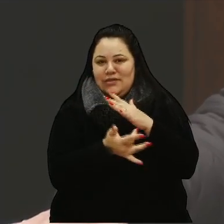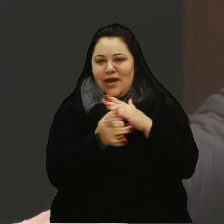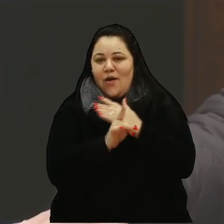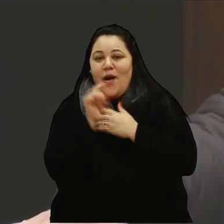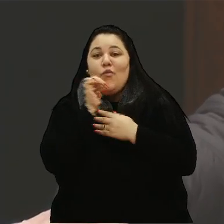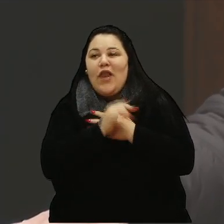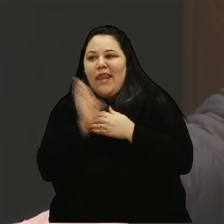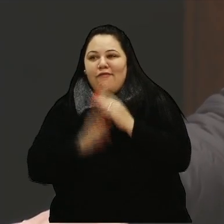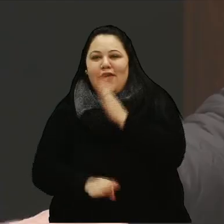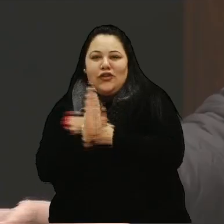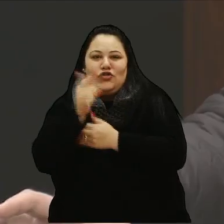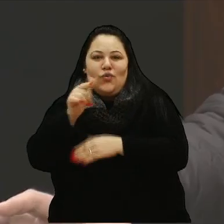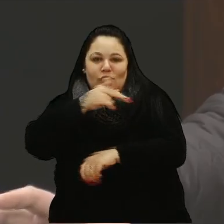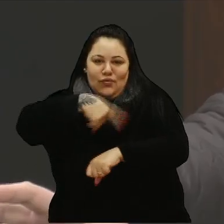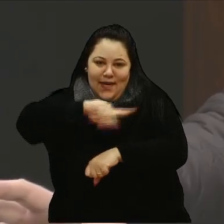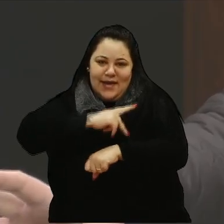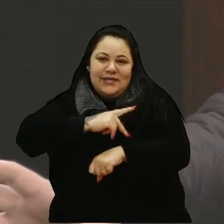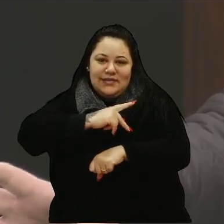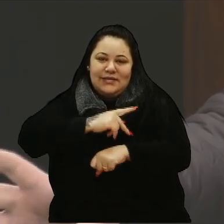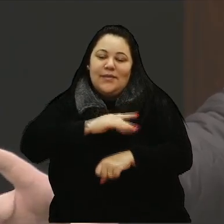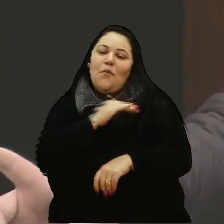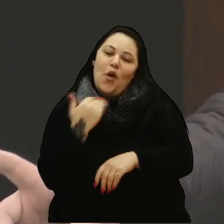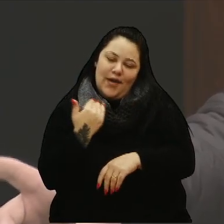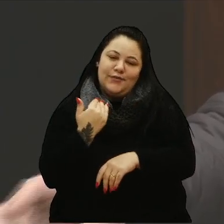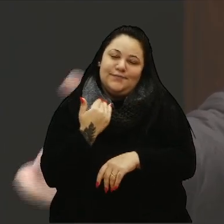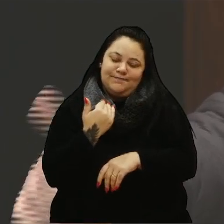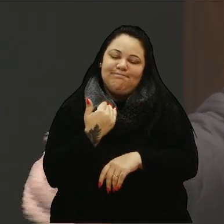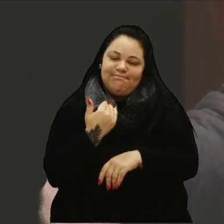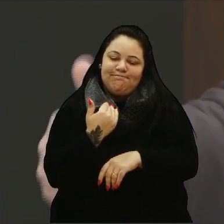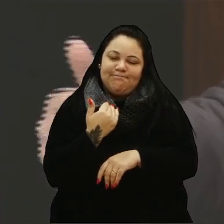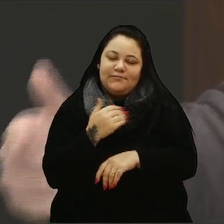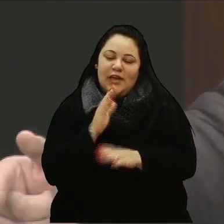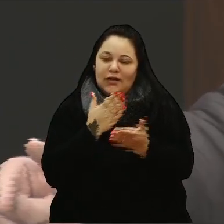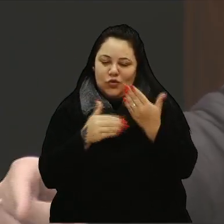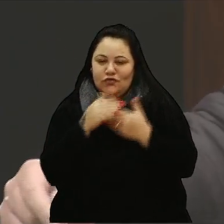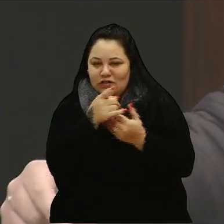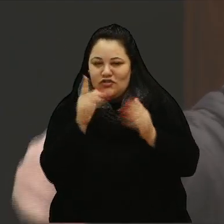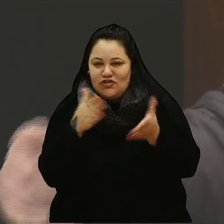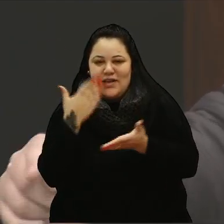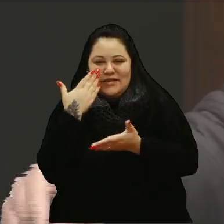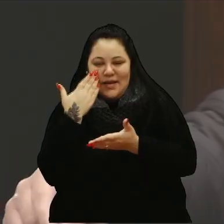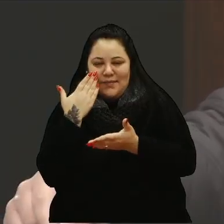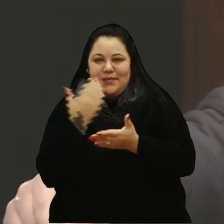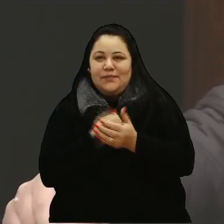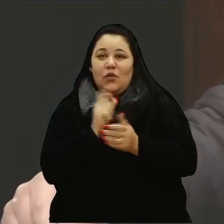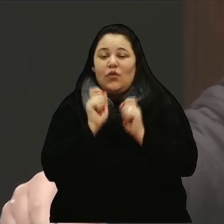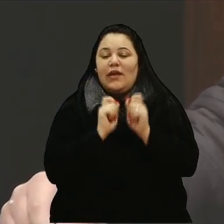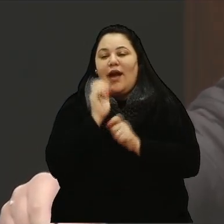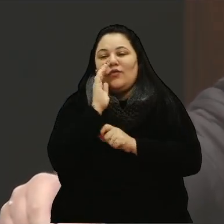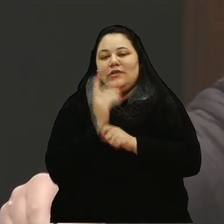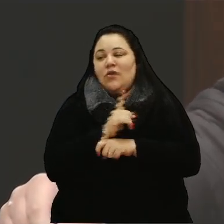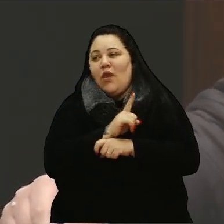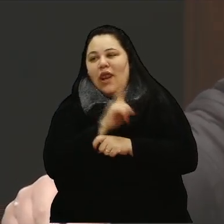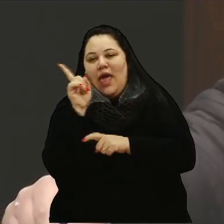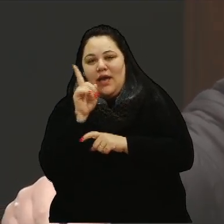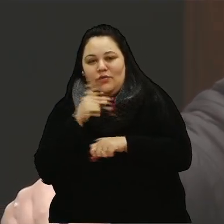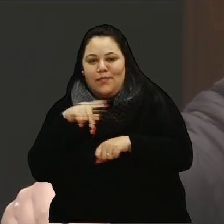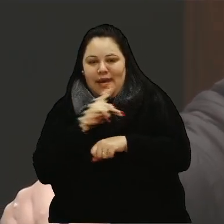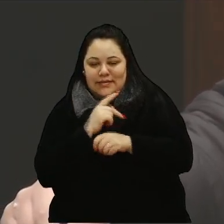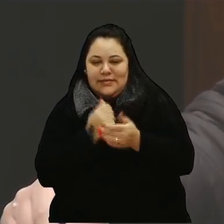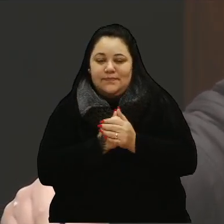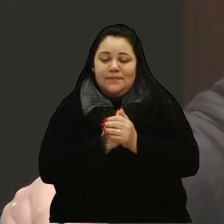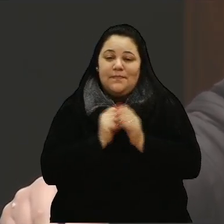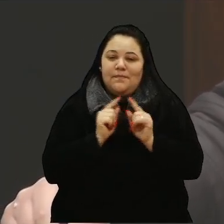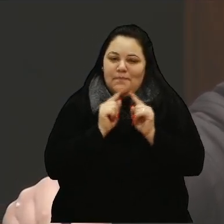Indonésia, e inclusive um caso muito estranho, para dizer o mínimo, né, do que aconteceu lá no território desse país.